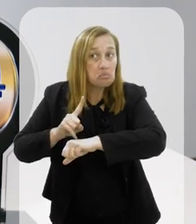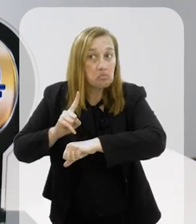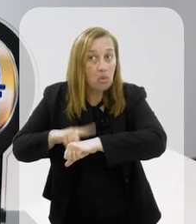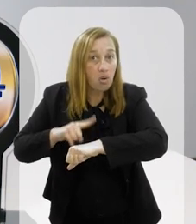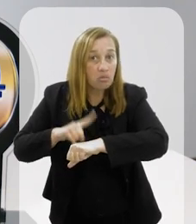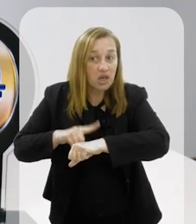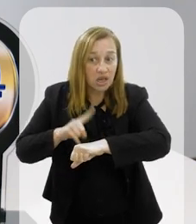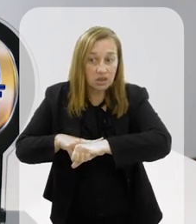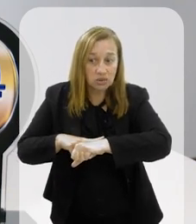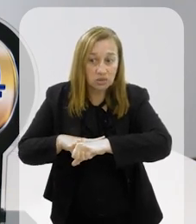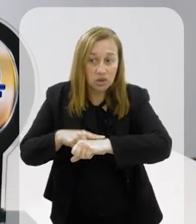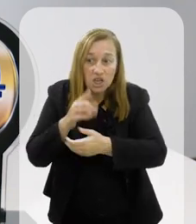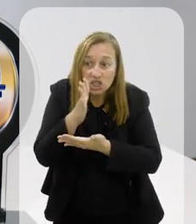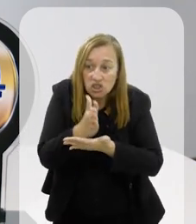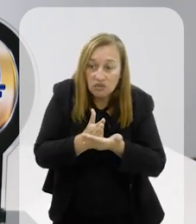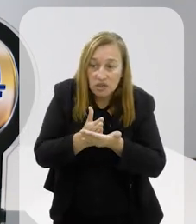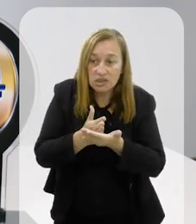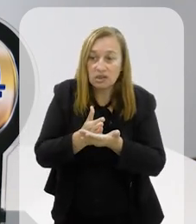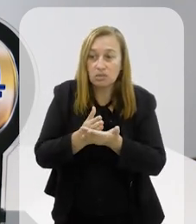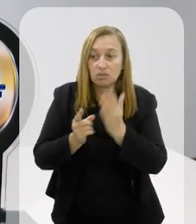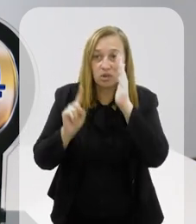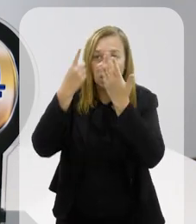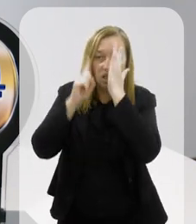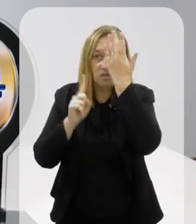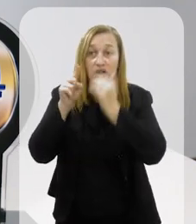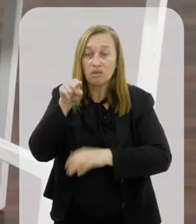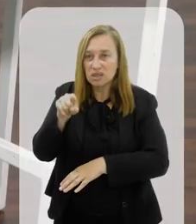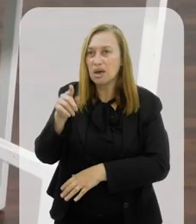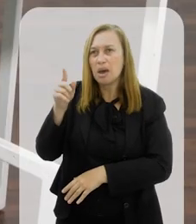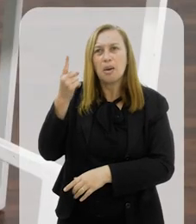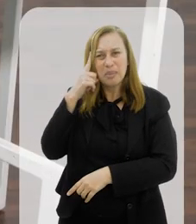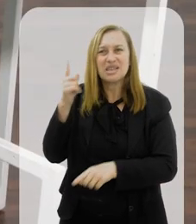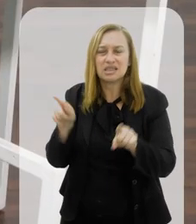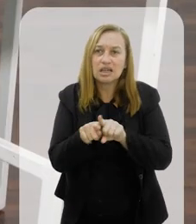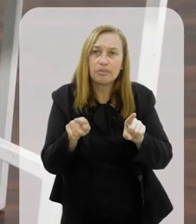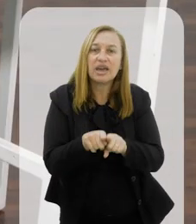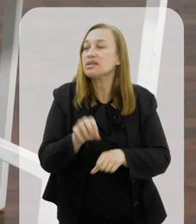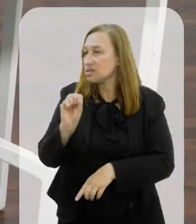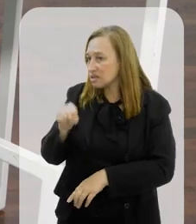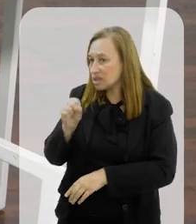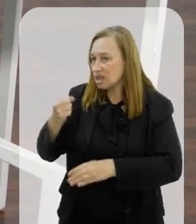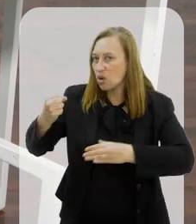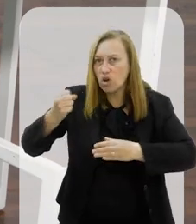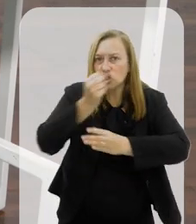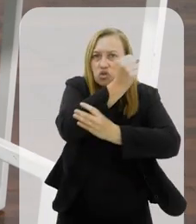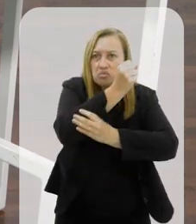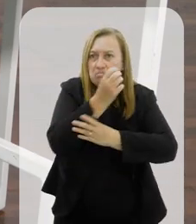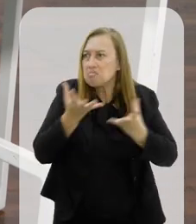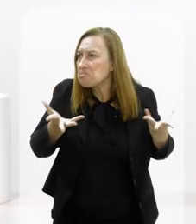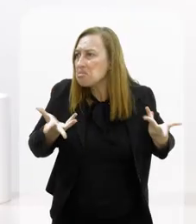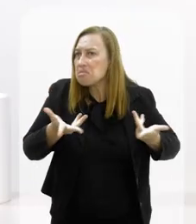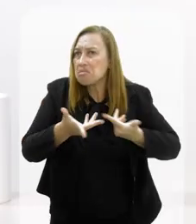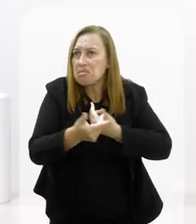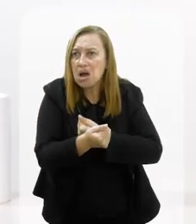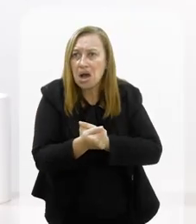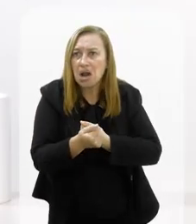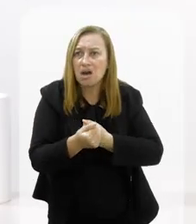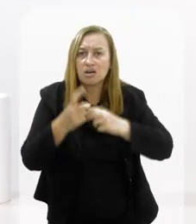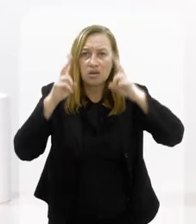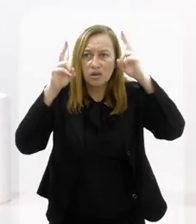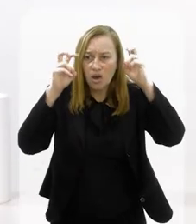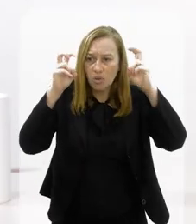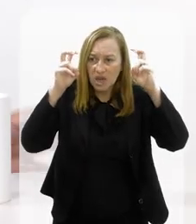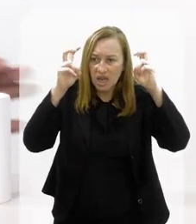uma divisão de águas no Carnaval carioca né você pensa isso também pensa especificamente o exu eu acho fantástico porque ele